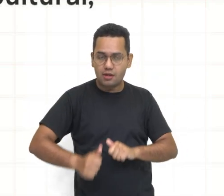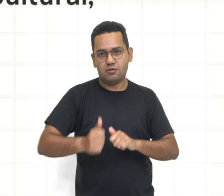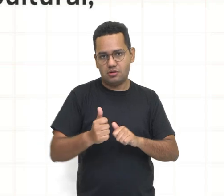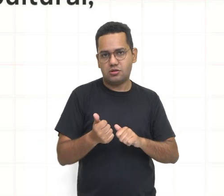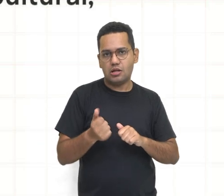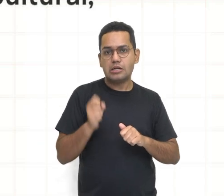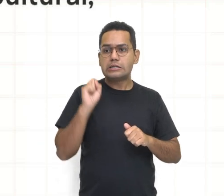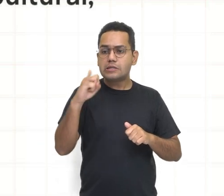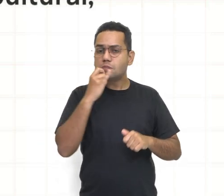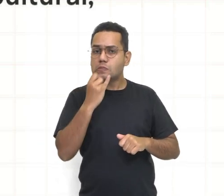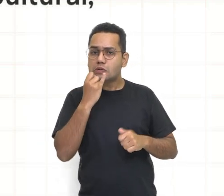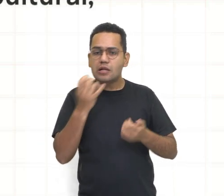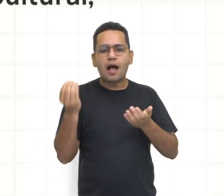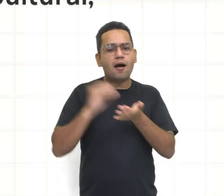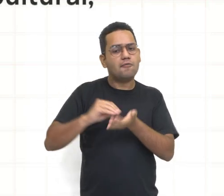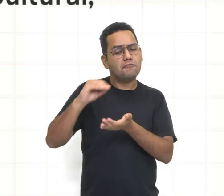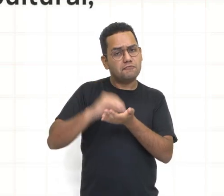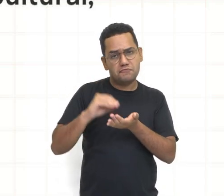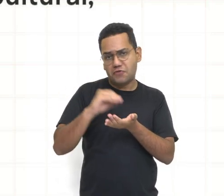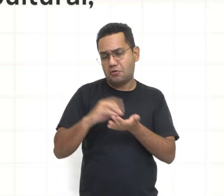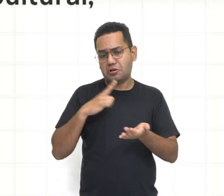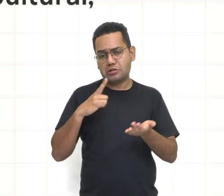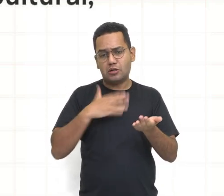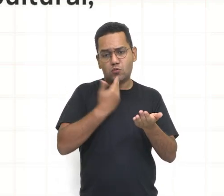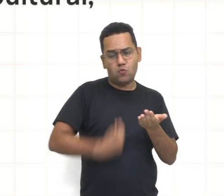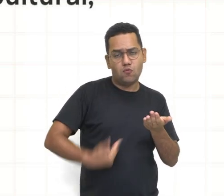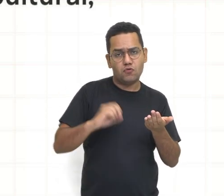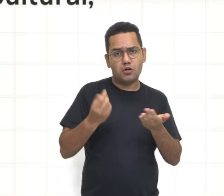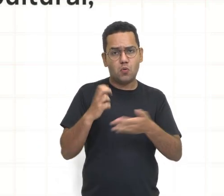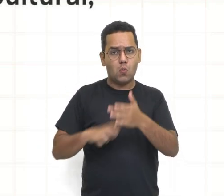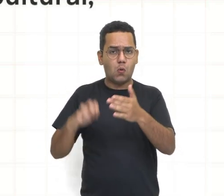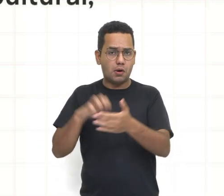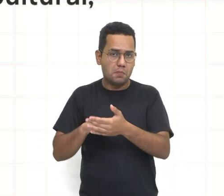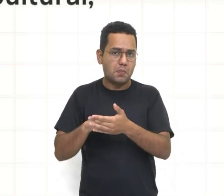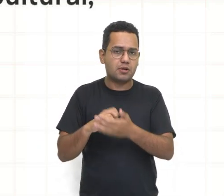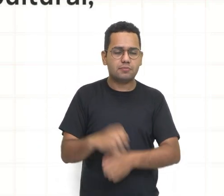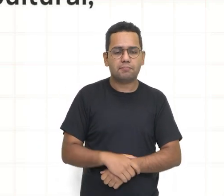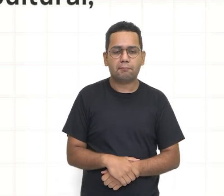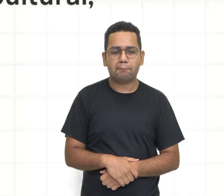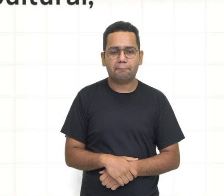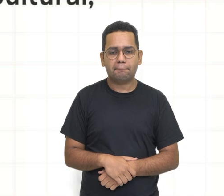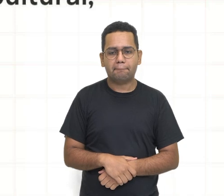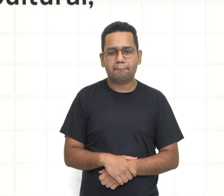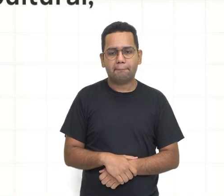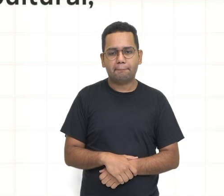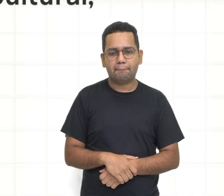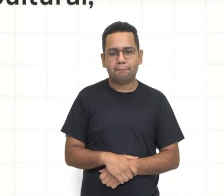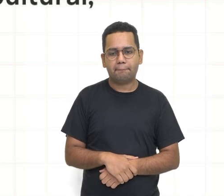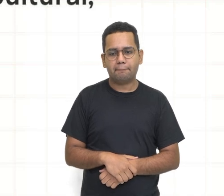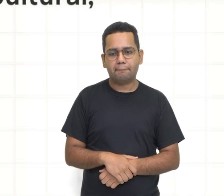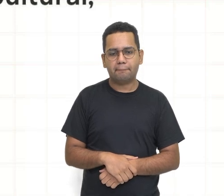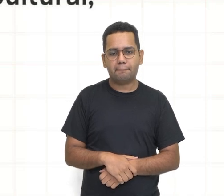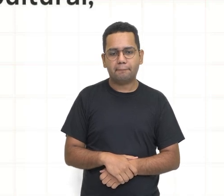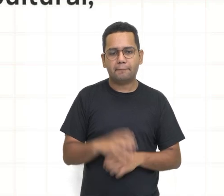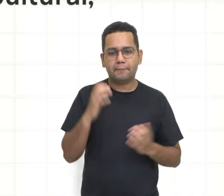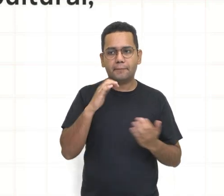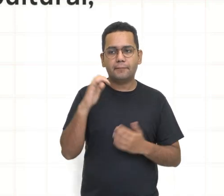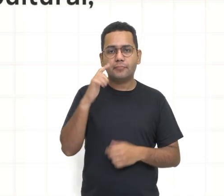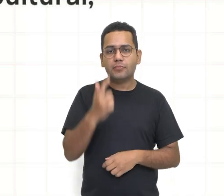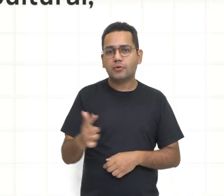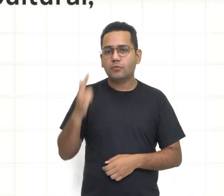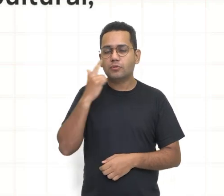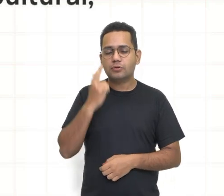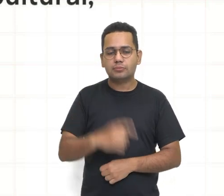um governo, uma empresa esteja causando ali um problema para determinado local. Vamos verificar também a questão de